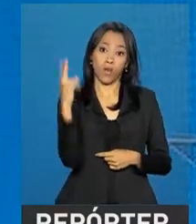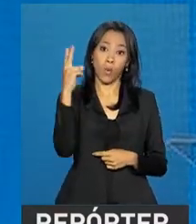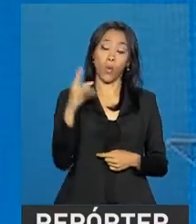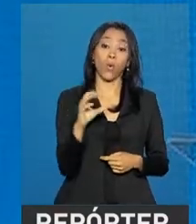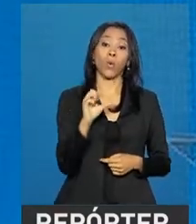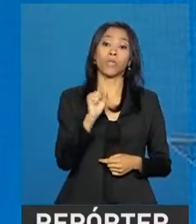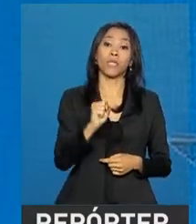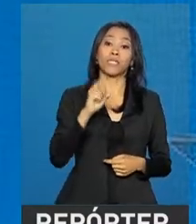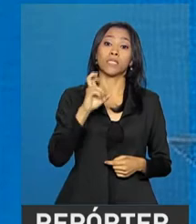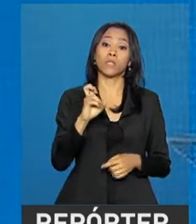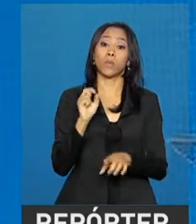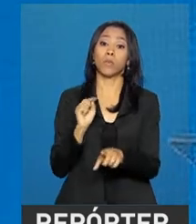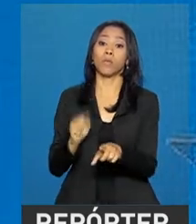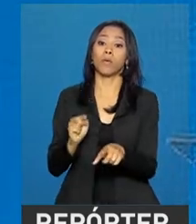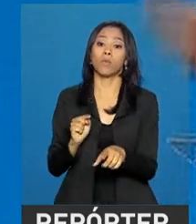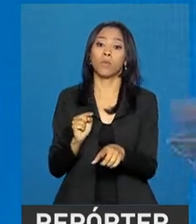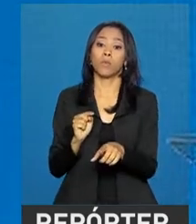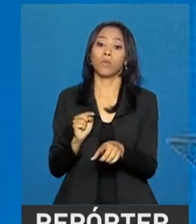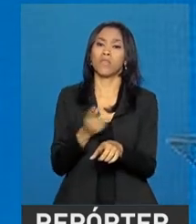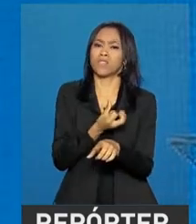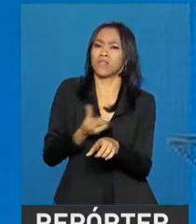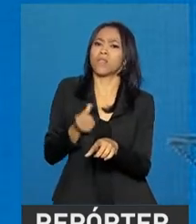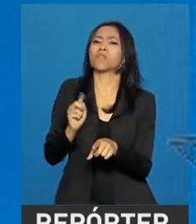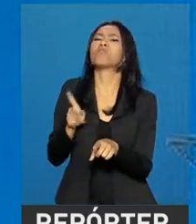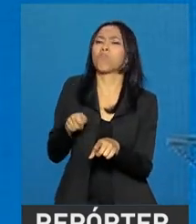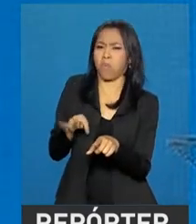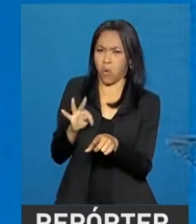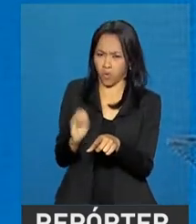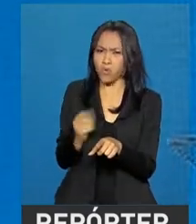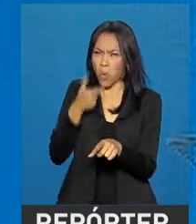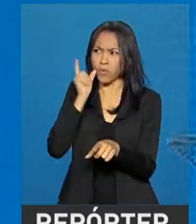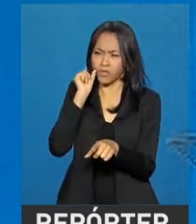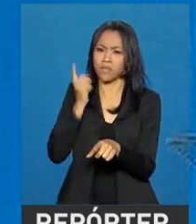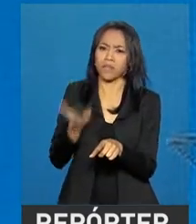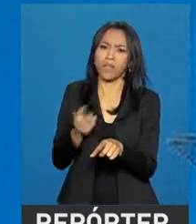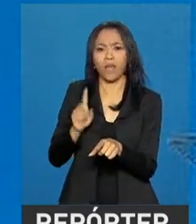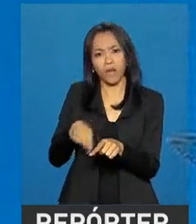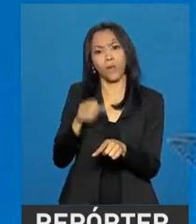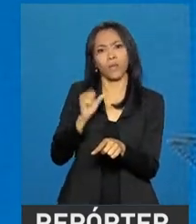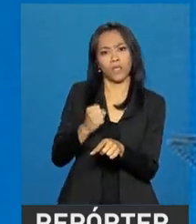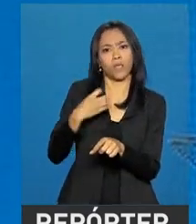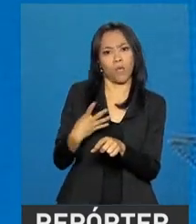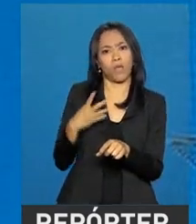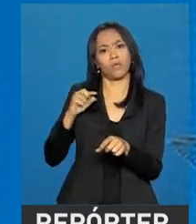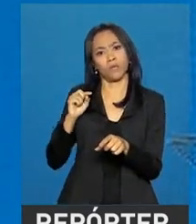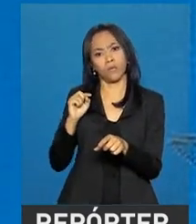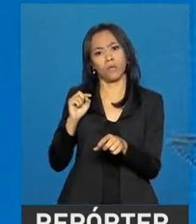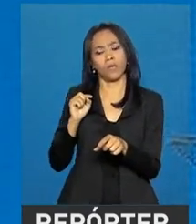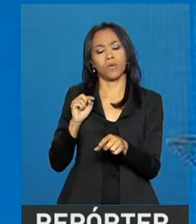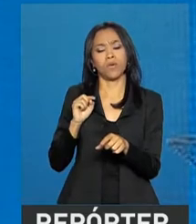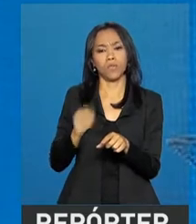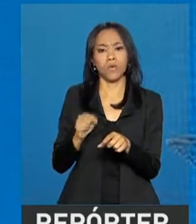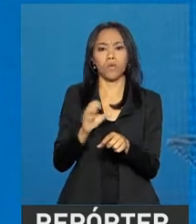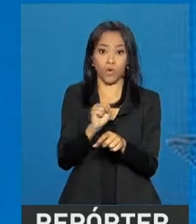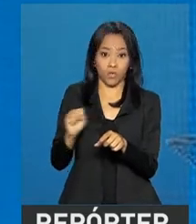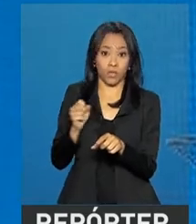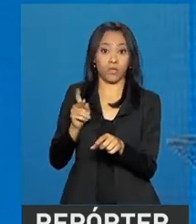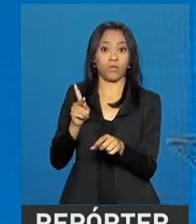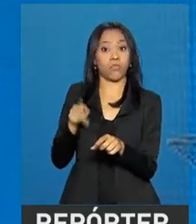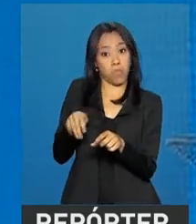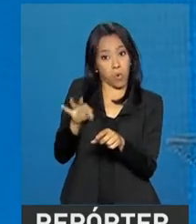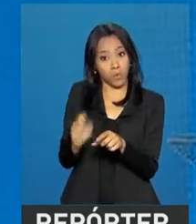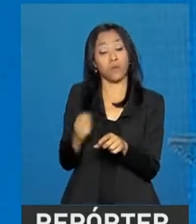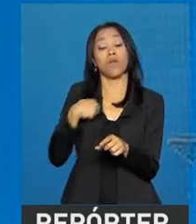pontos 85 mil e 600 pontos ainda no dia de ontem era de 84 mil e 800 pontos eu sou a favor